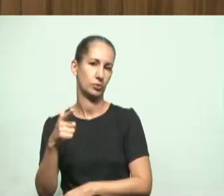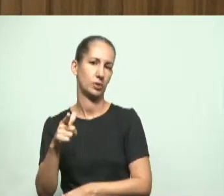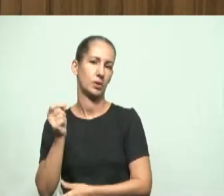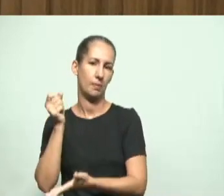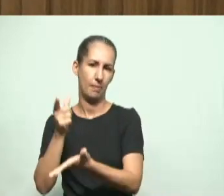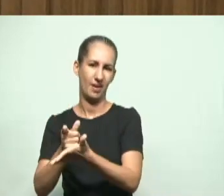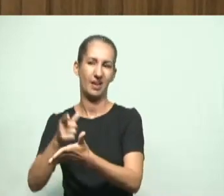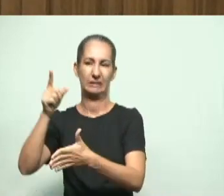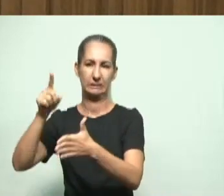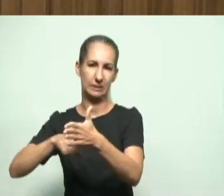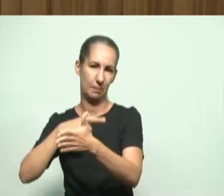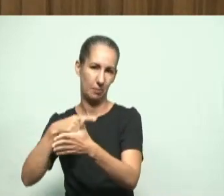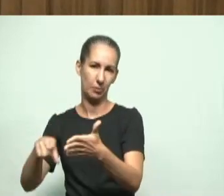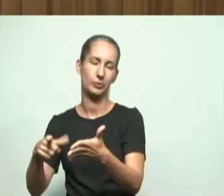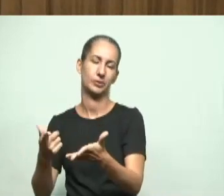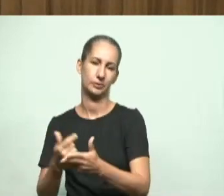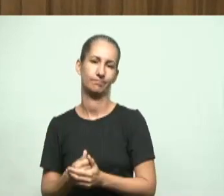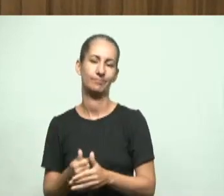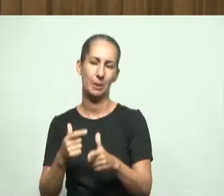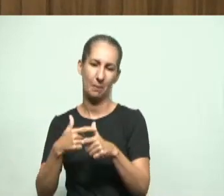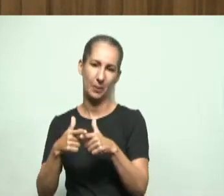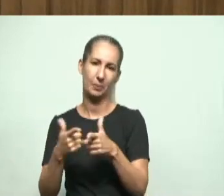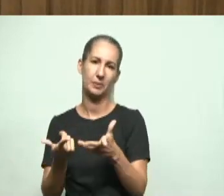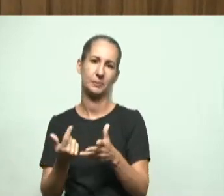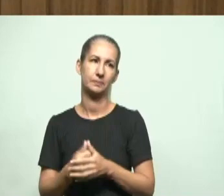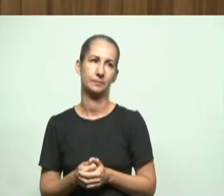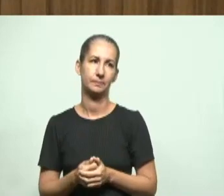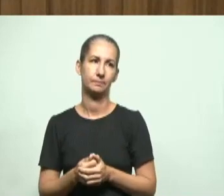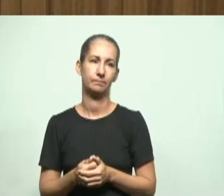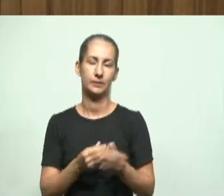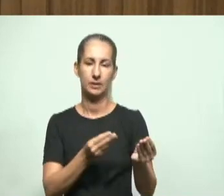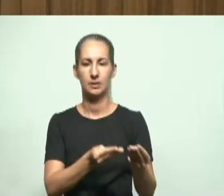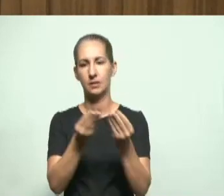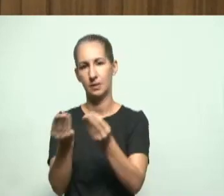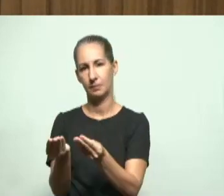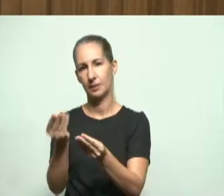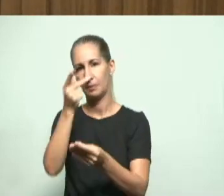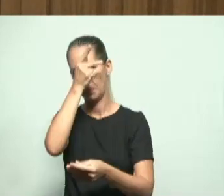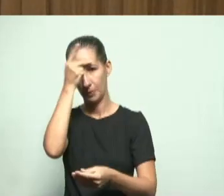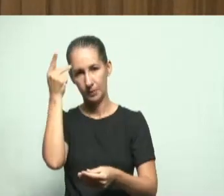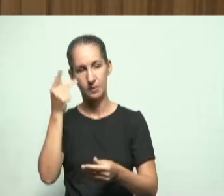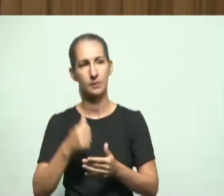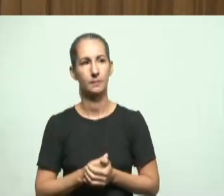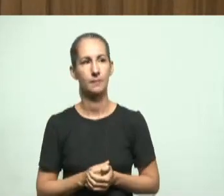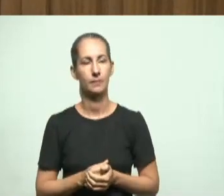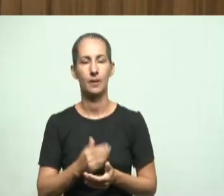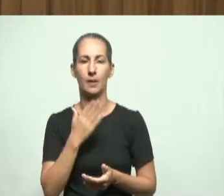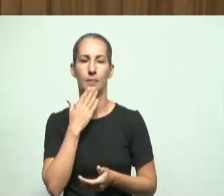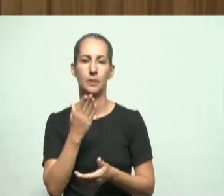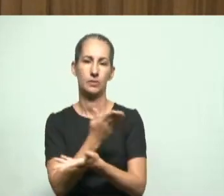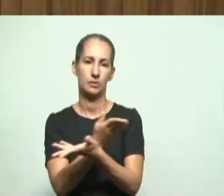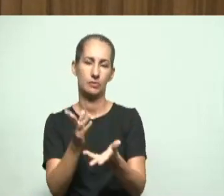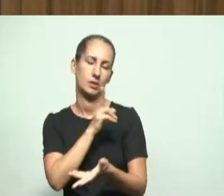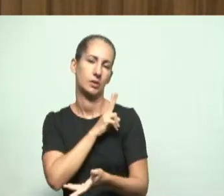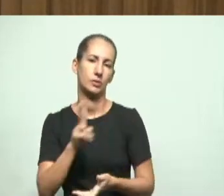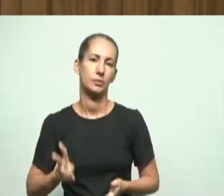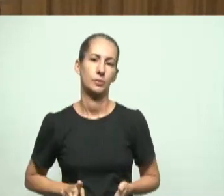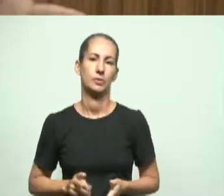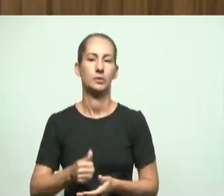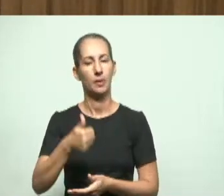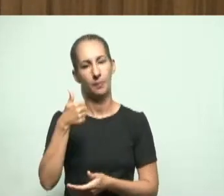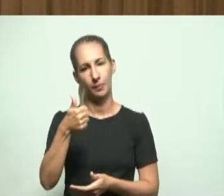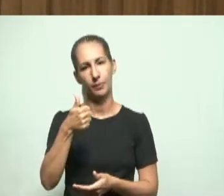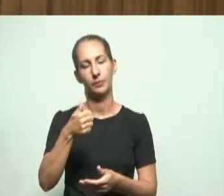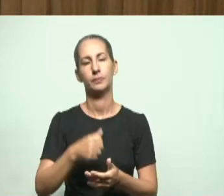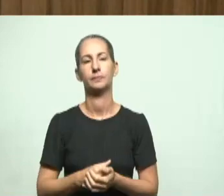arcar com multas nem com prejuízos em virtude desse serviço oferecido à população. Então, peço aos vereadores e vereadoras apoio